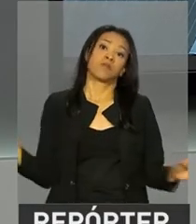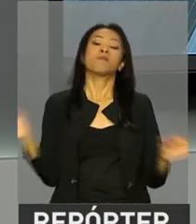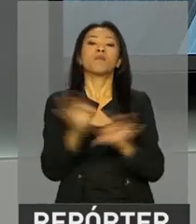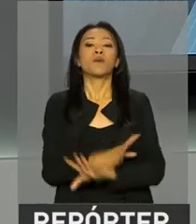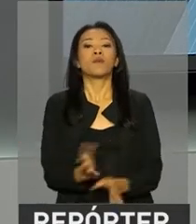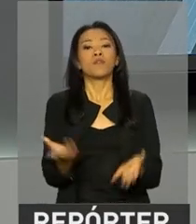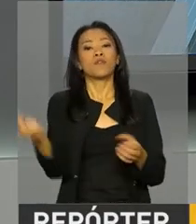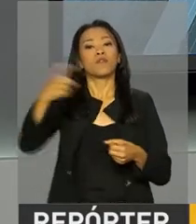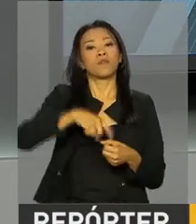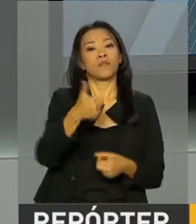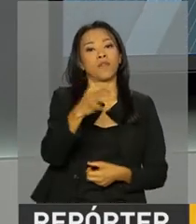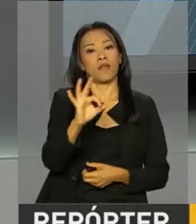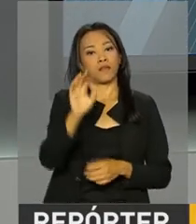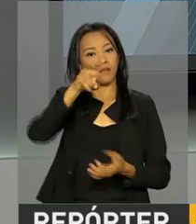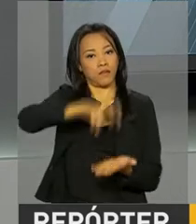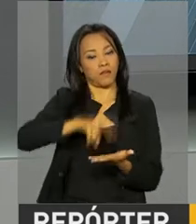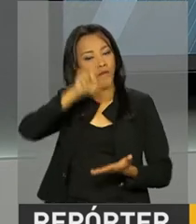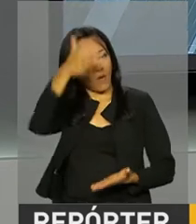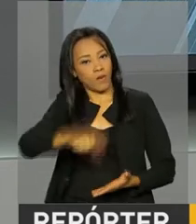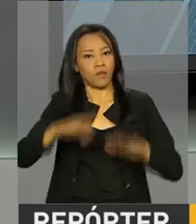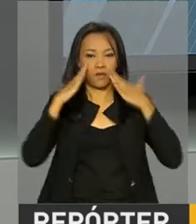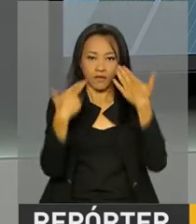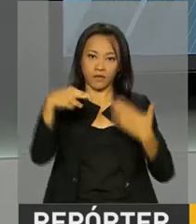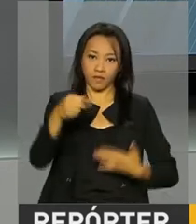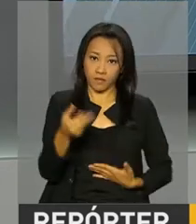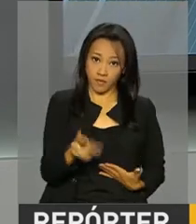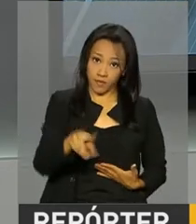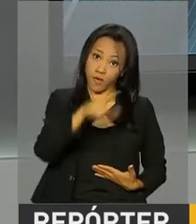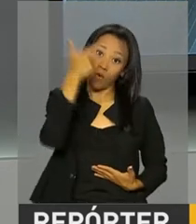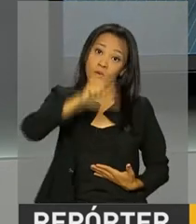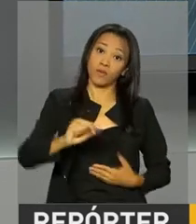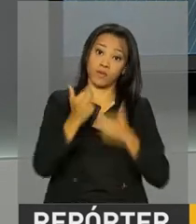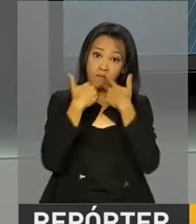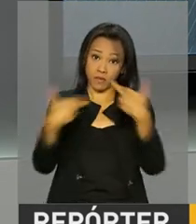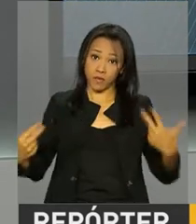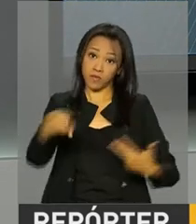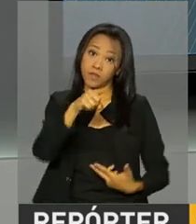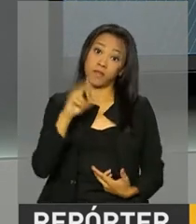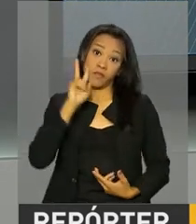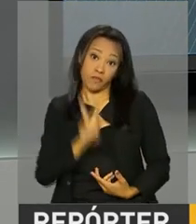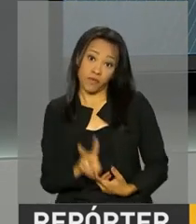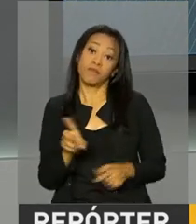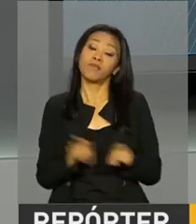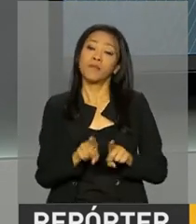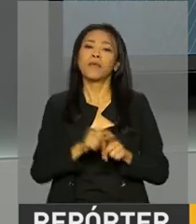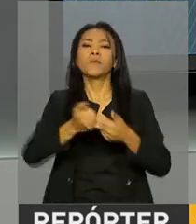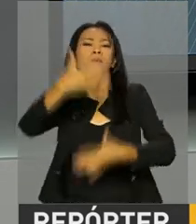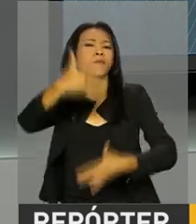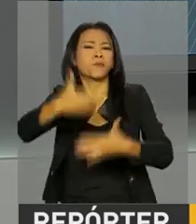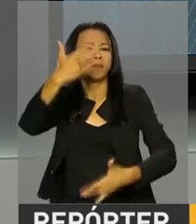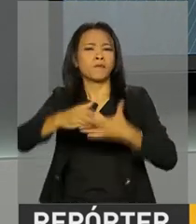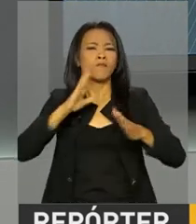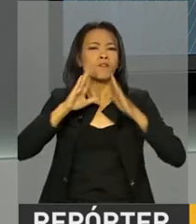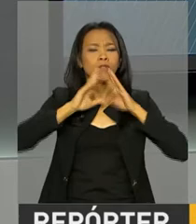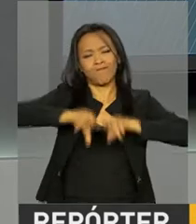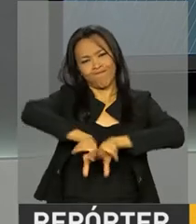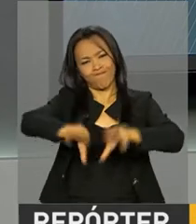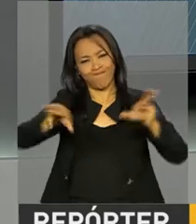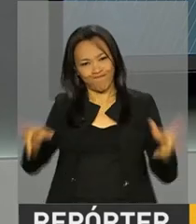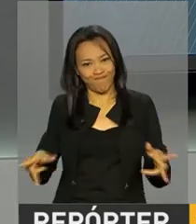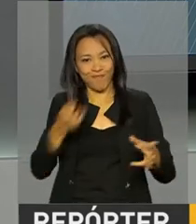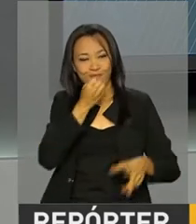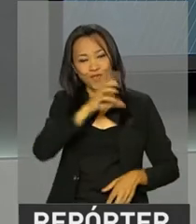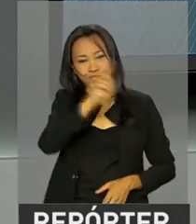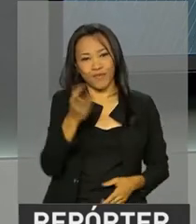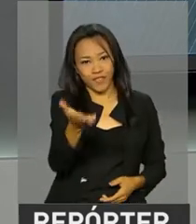voltamos às 10 da manhã na próxima edição do Repórter NBR. Outras notícias você acompanha também em nossas redes sociais.